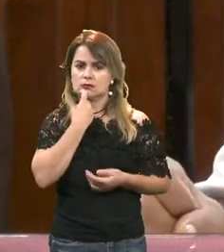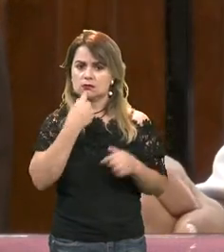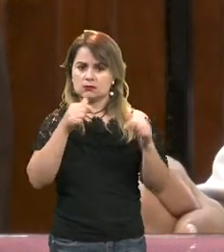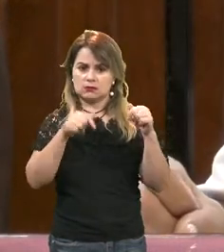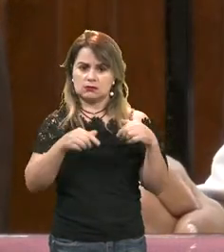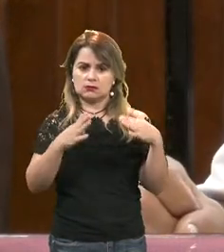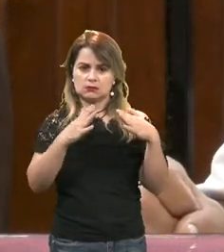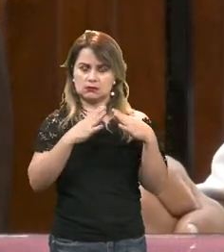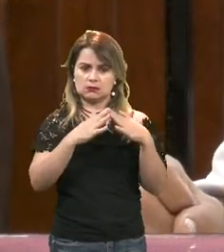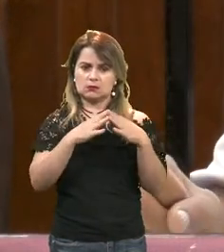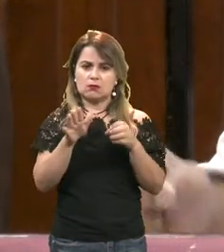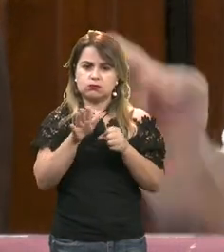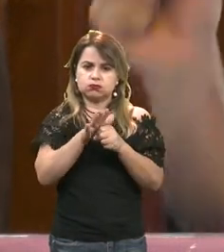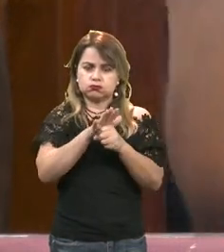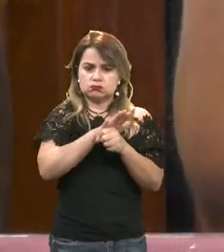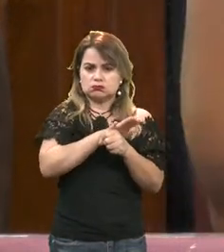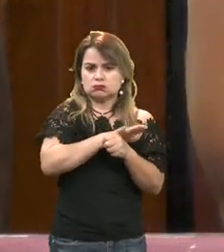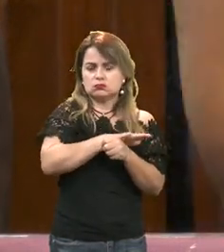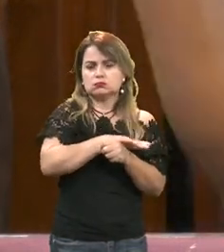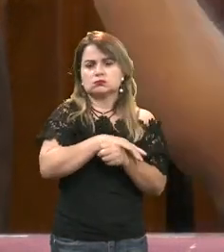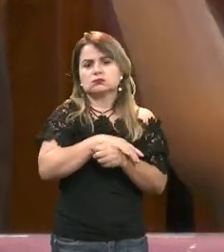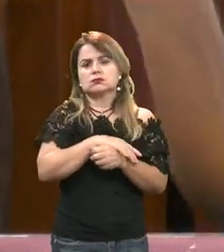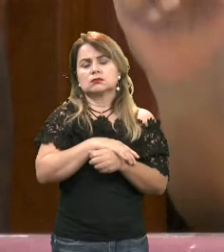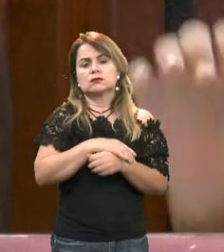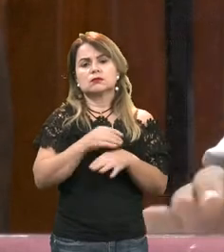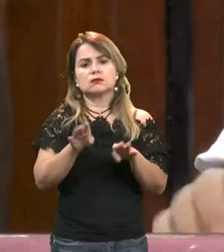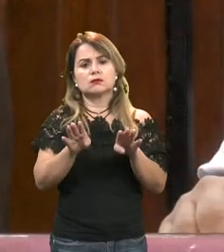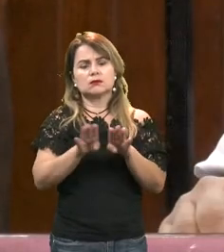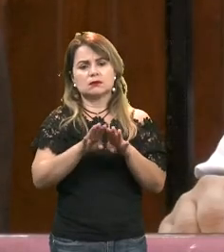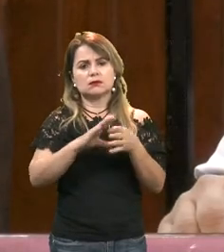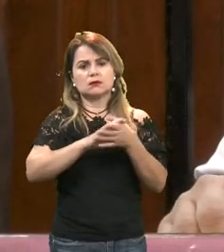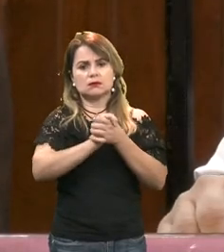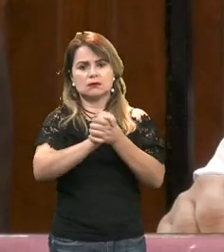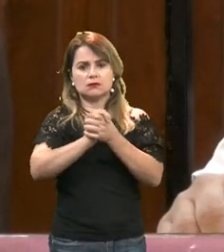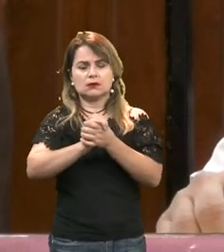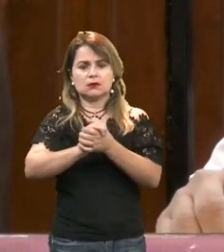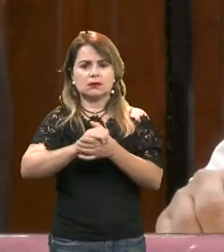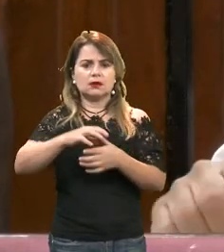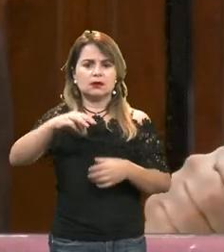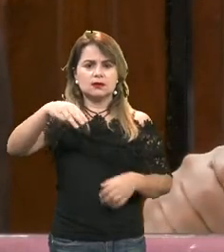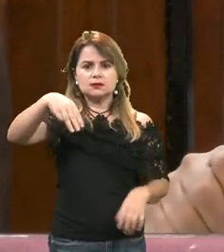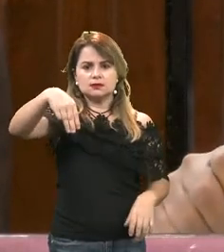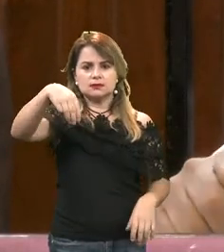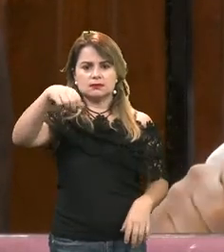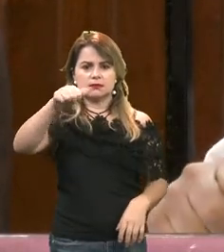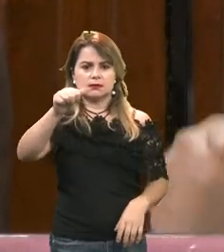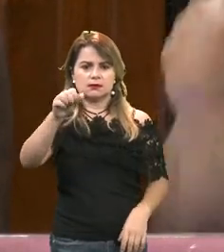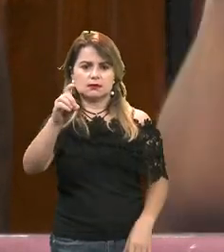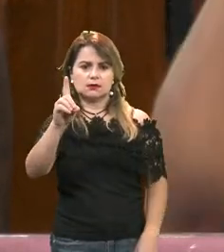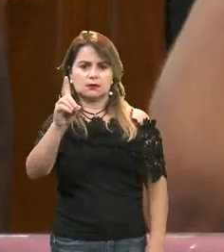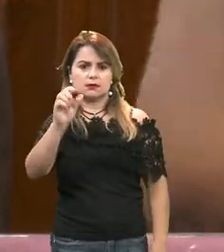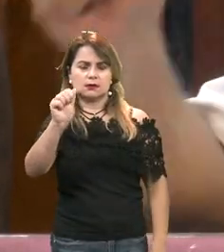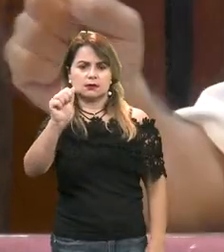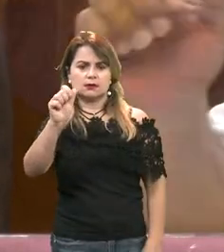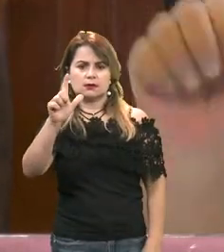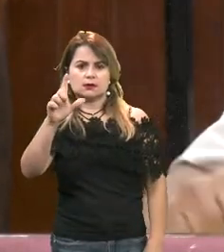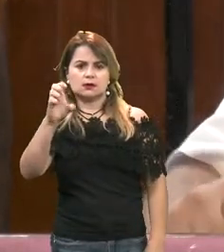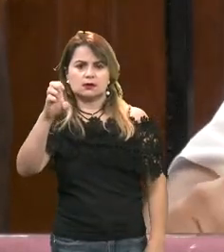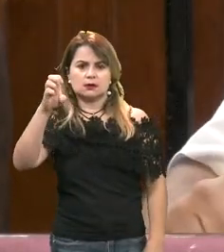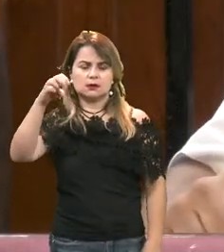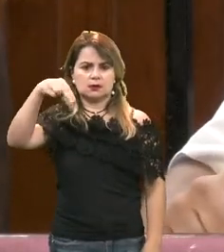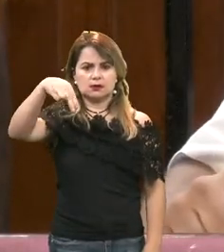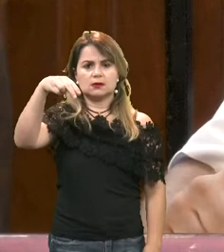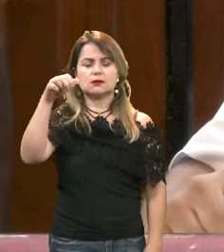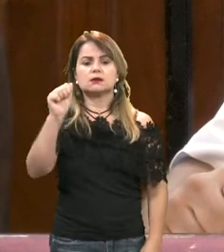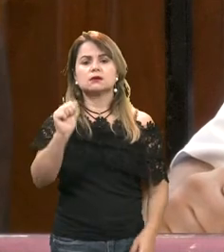cheia. Cumprimentar a Madalena, que representa o COM, que é